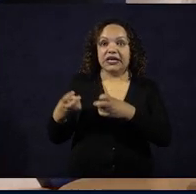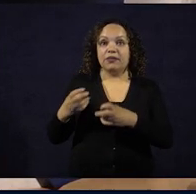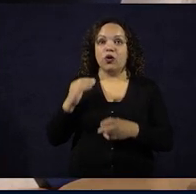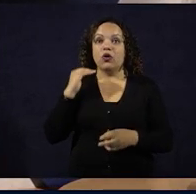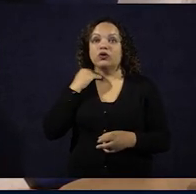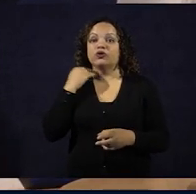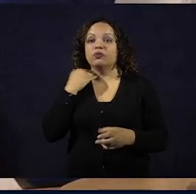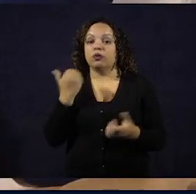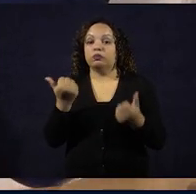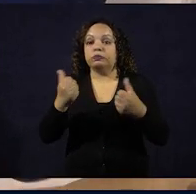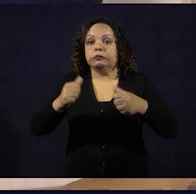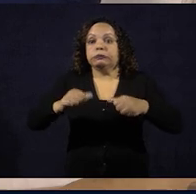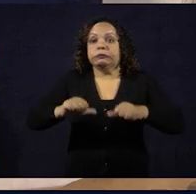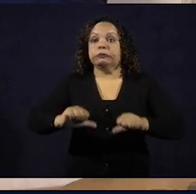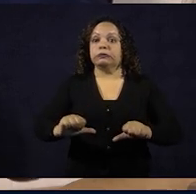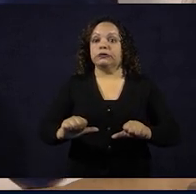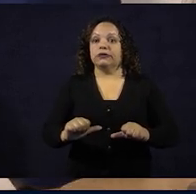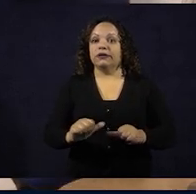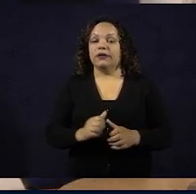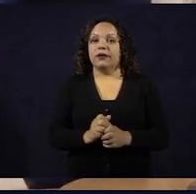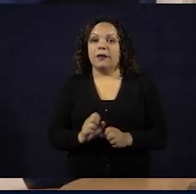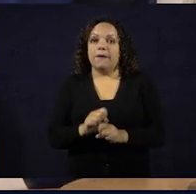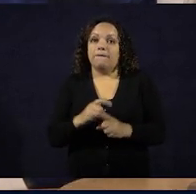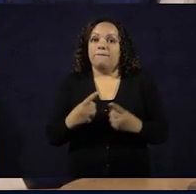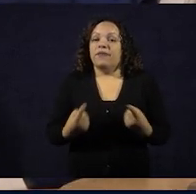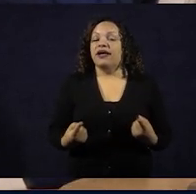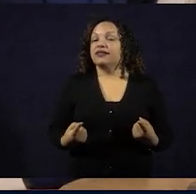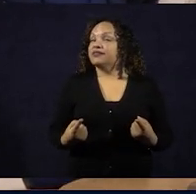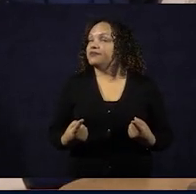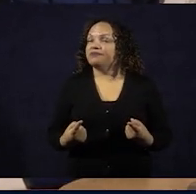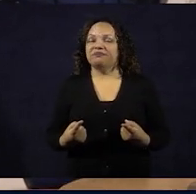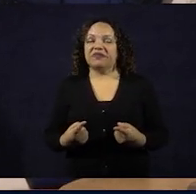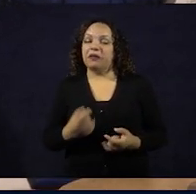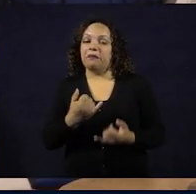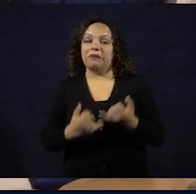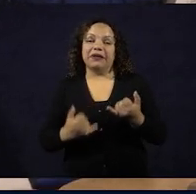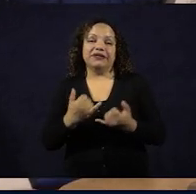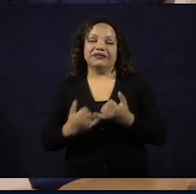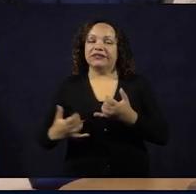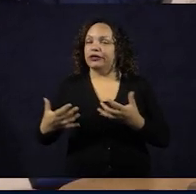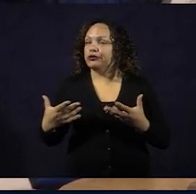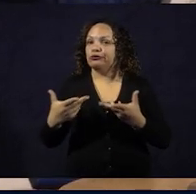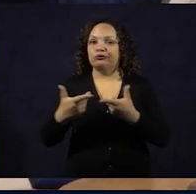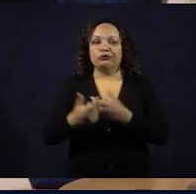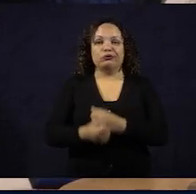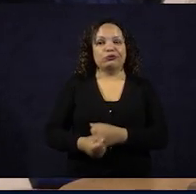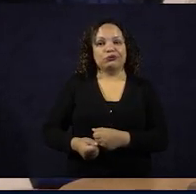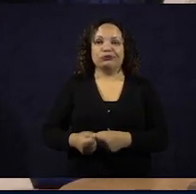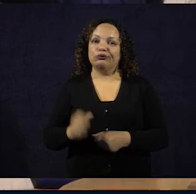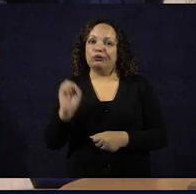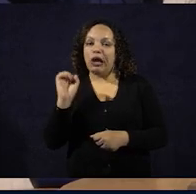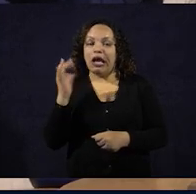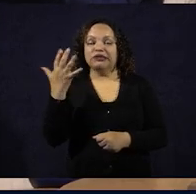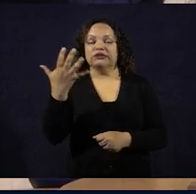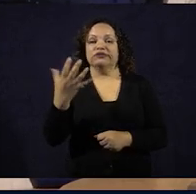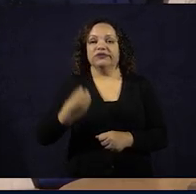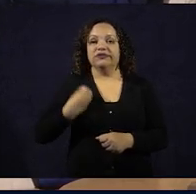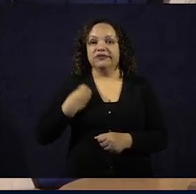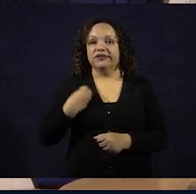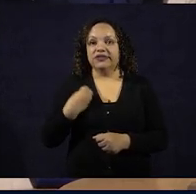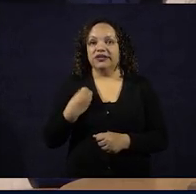quebraram mas o cara tá ali numa boa e tal ninguém perdeu o dinheiro tudo seguiu a vida é mais ou menos o que tá acontecendo no setor imobiliário